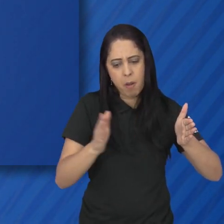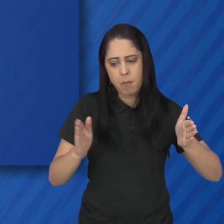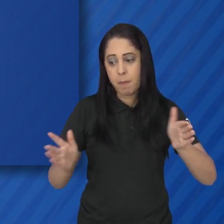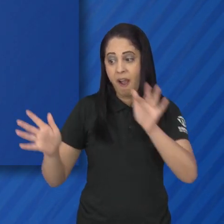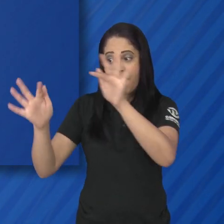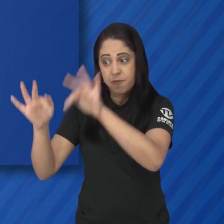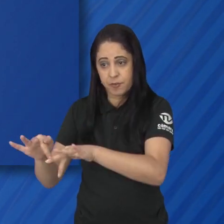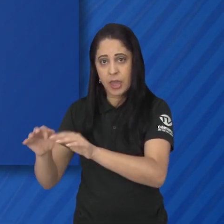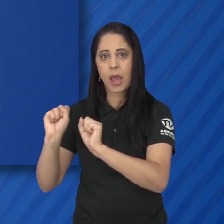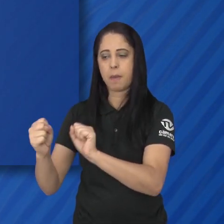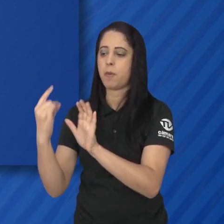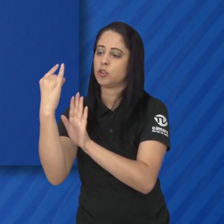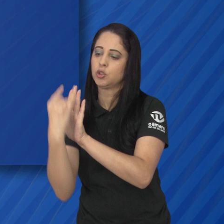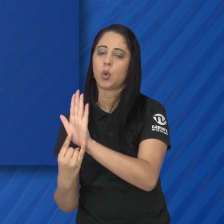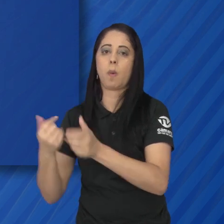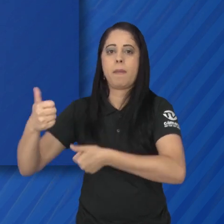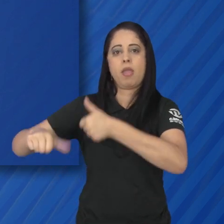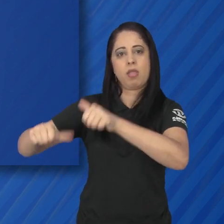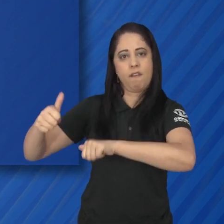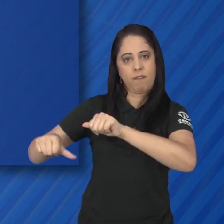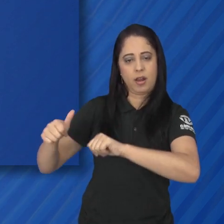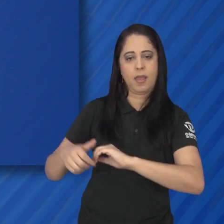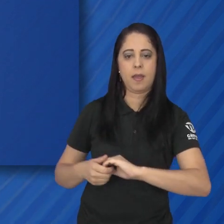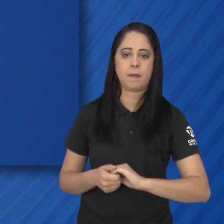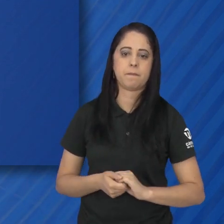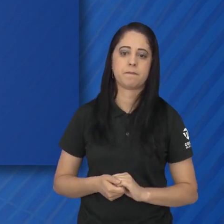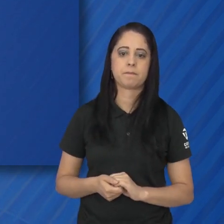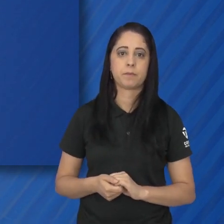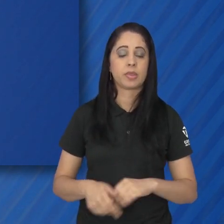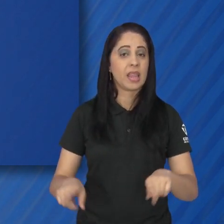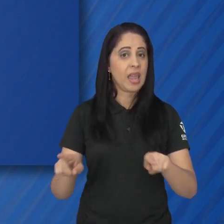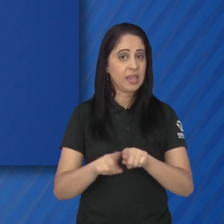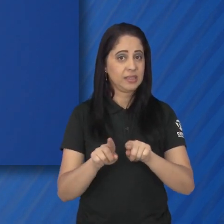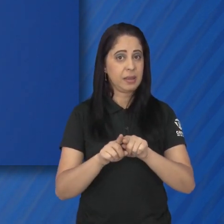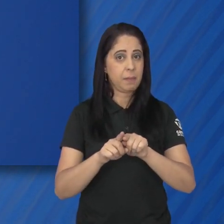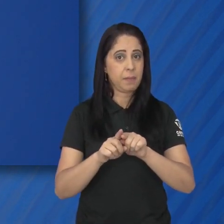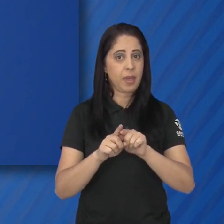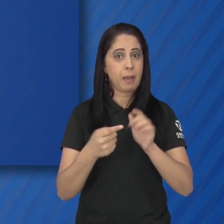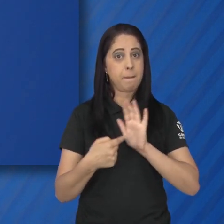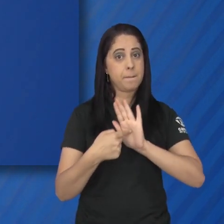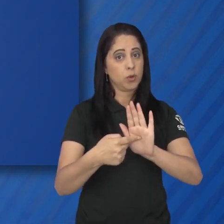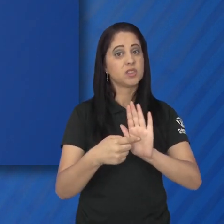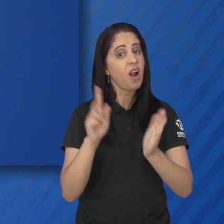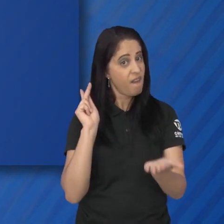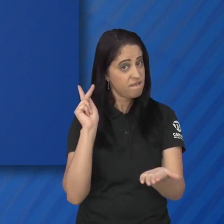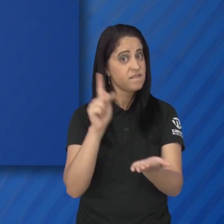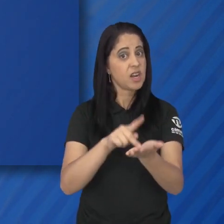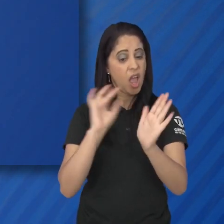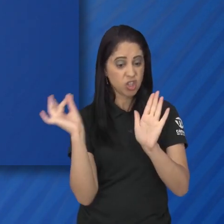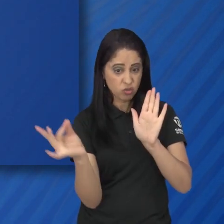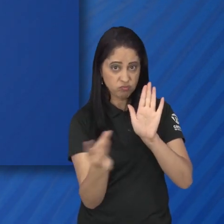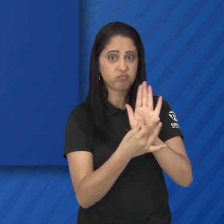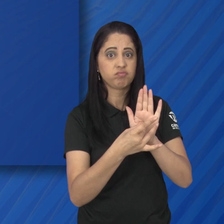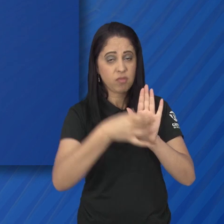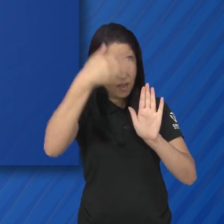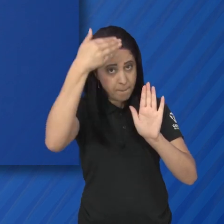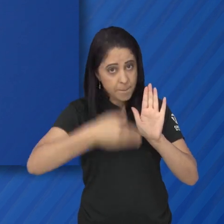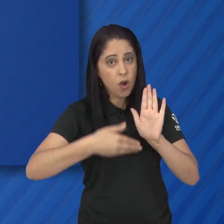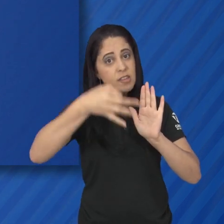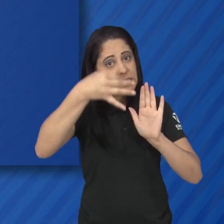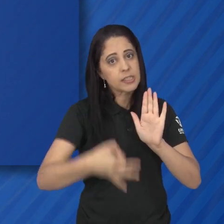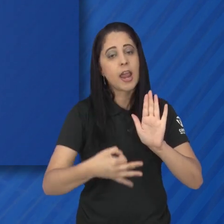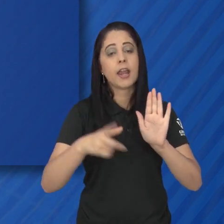feita a análise dos documentos de habilitação. A nova legislação também é mais transparente, já que agora existe uma